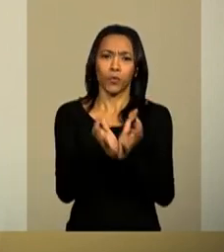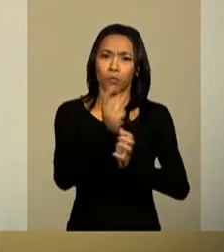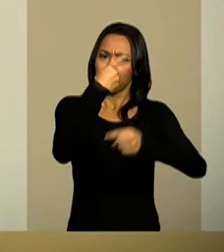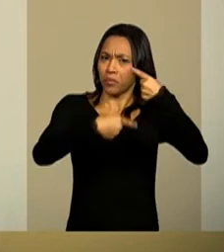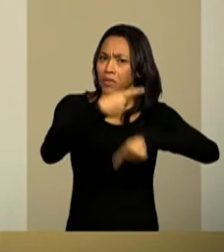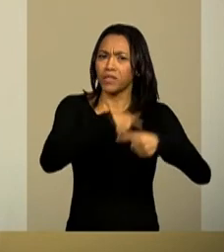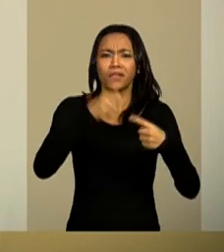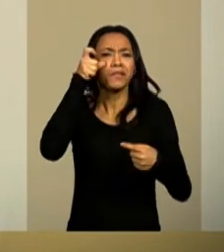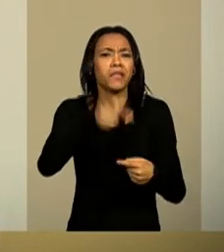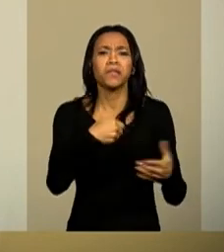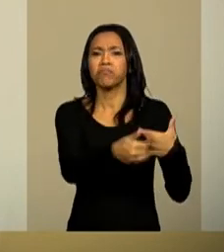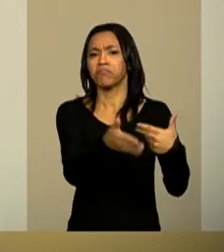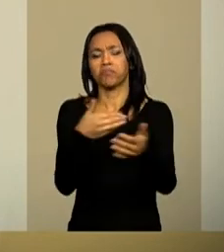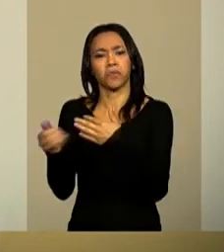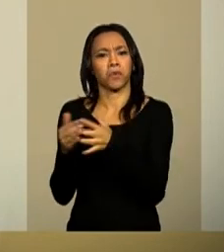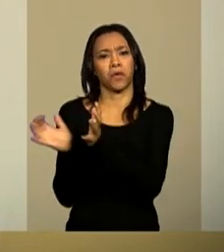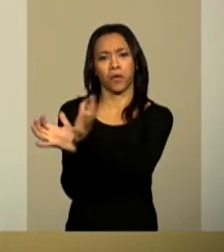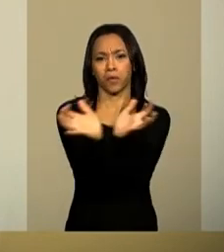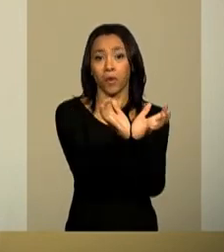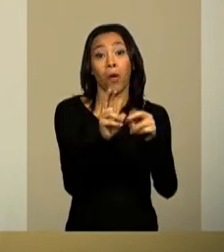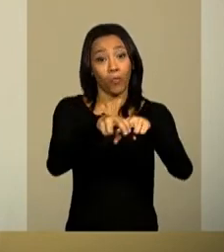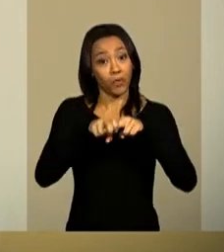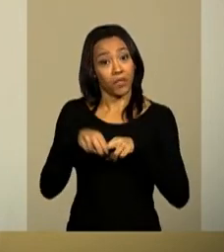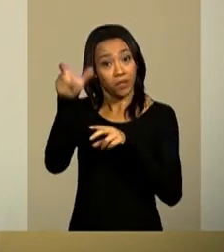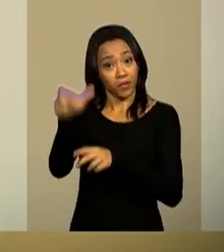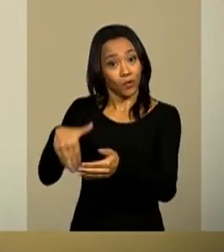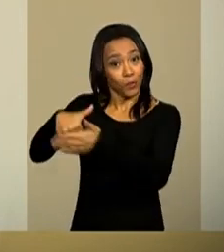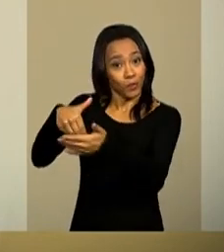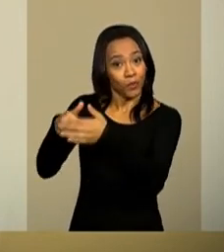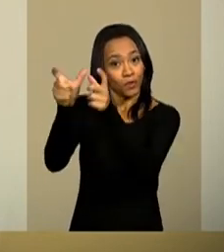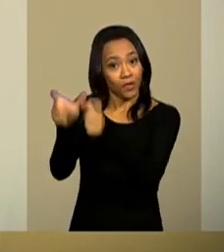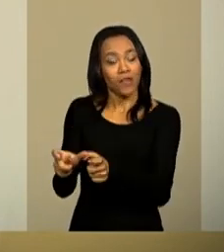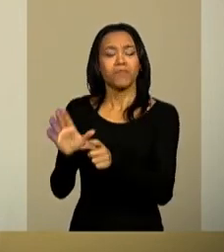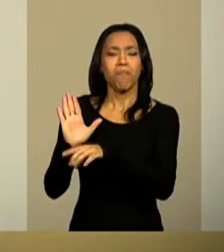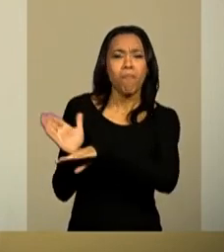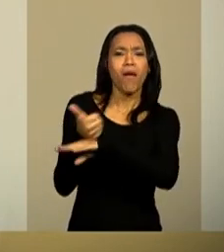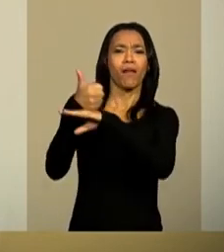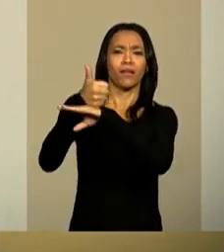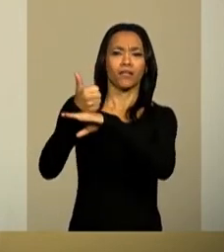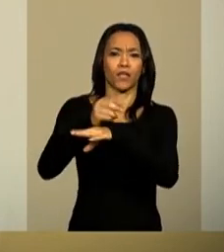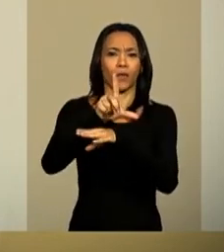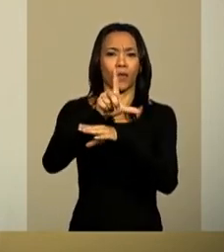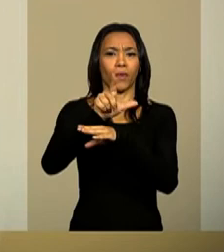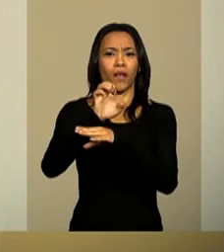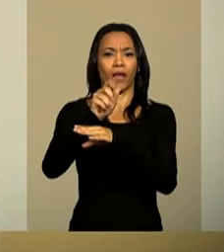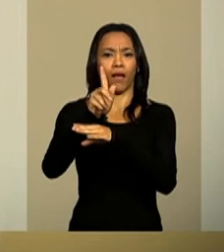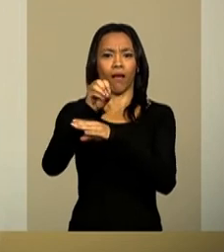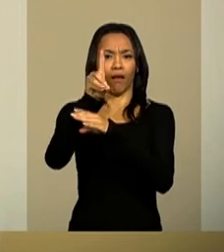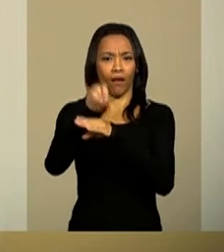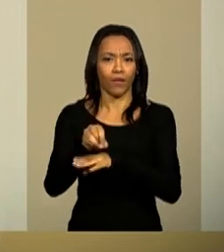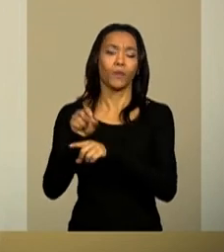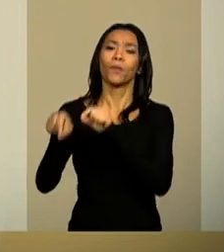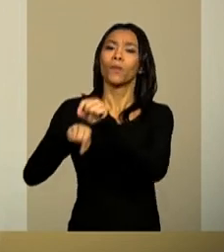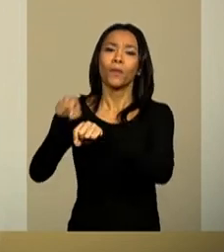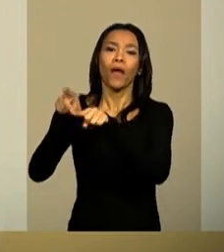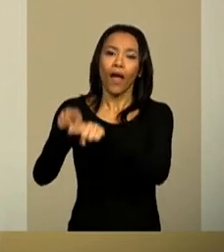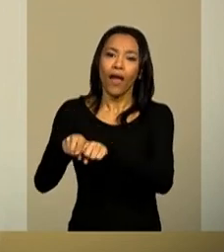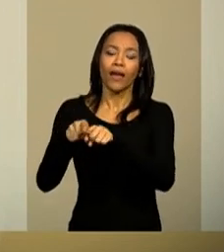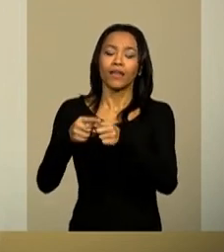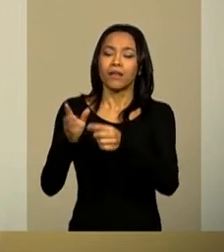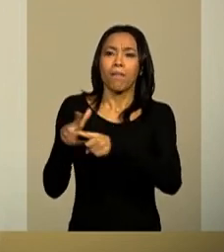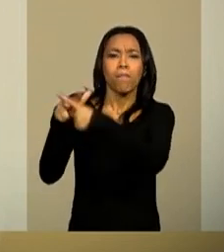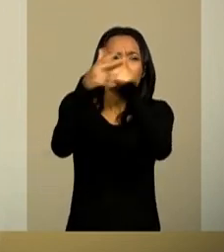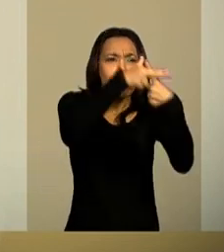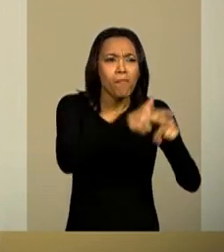interesses de qualquer grupo. Por isso, vocês merecem que um dos legados desta Copa seja também a modernização da